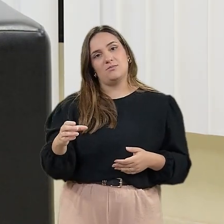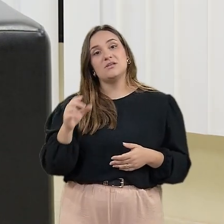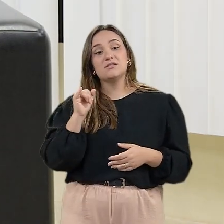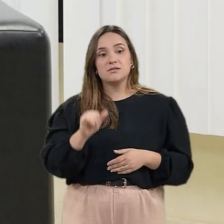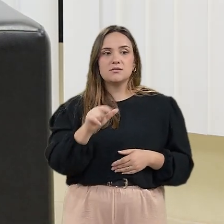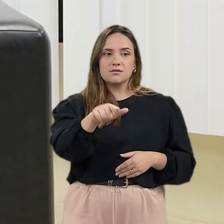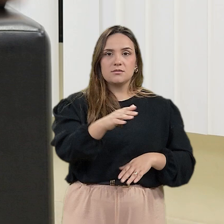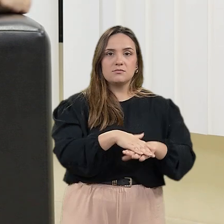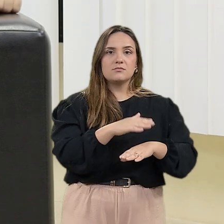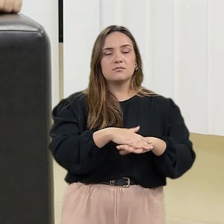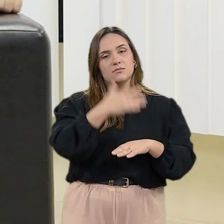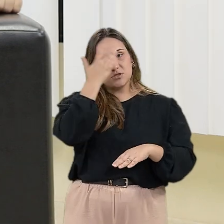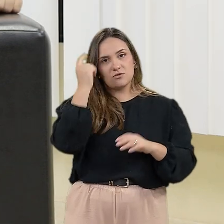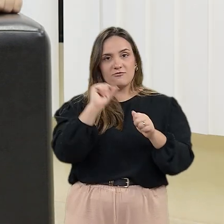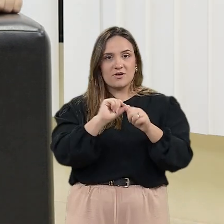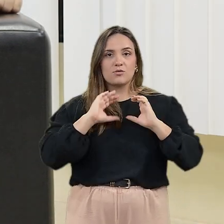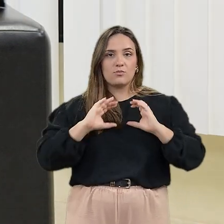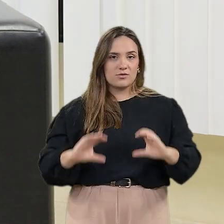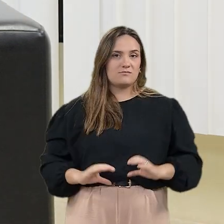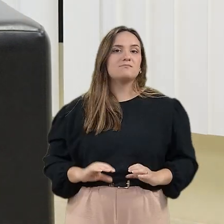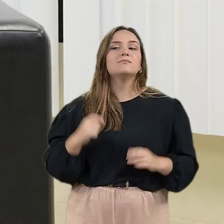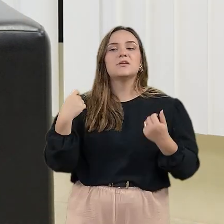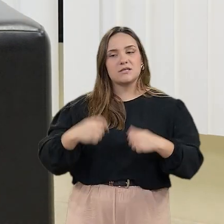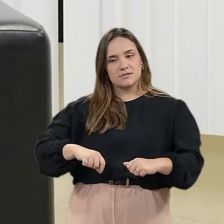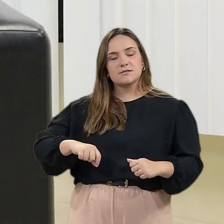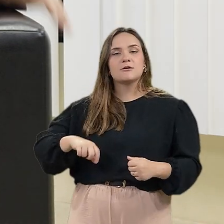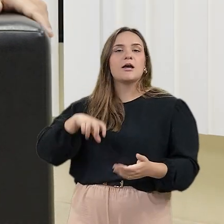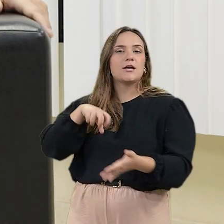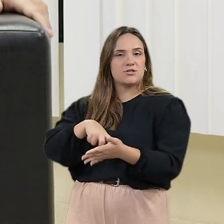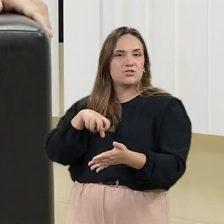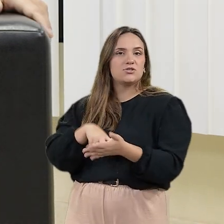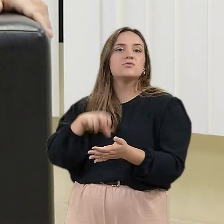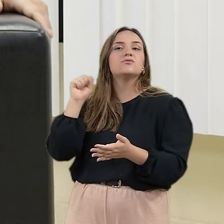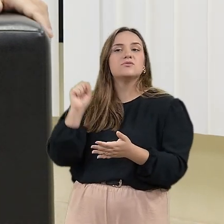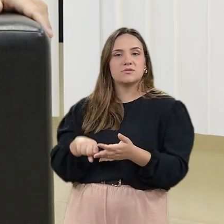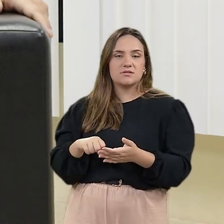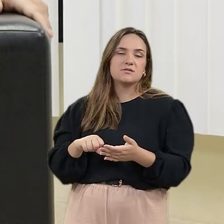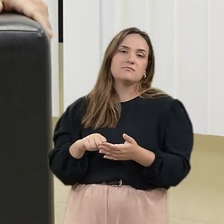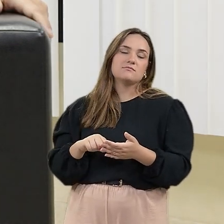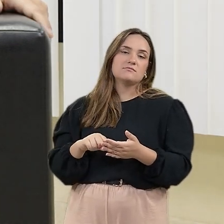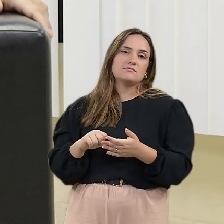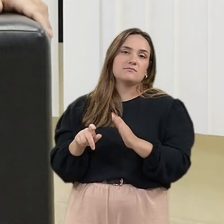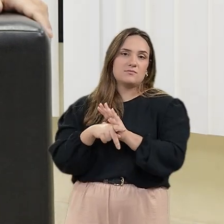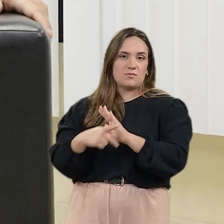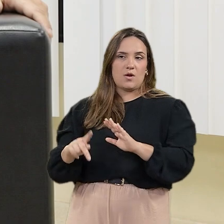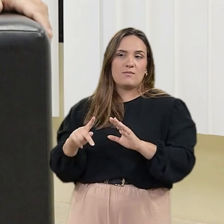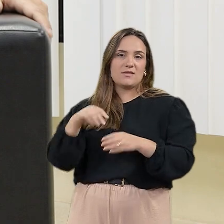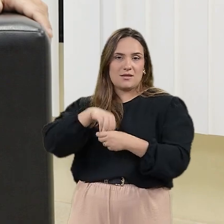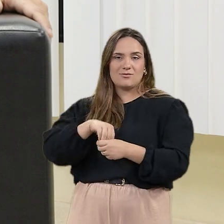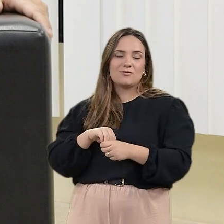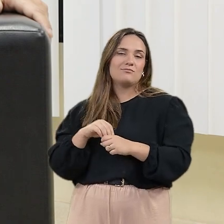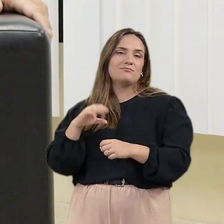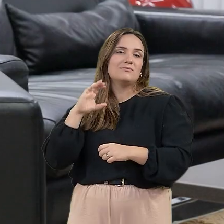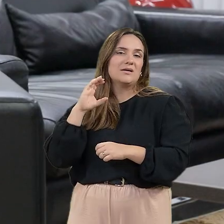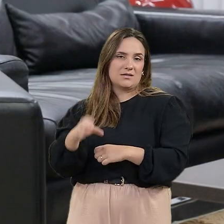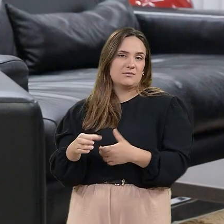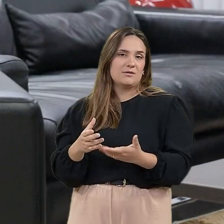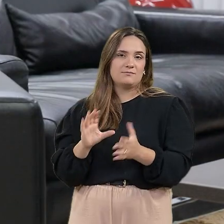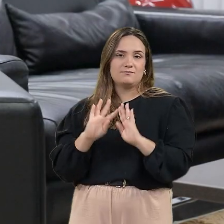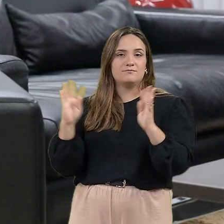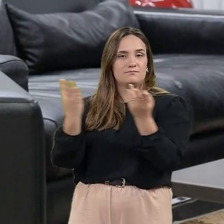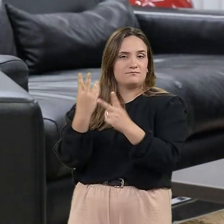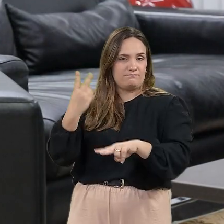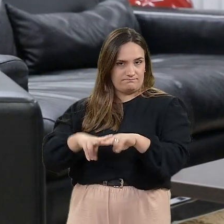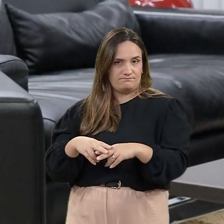praticadas pelo membro de uma sociedade, será respondida, então, com uma sanção penal. E por